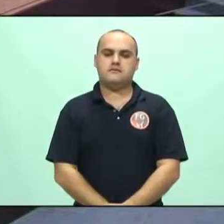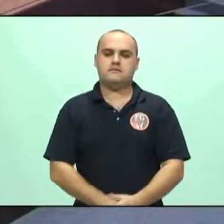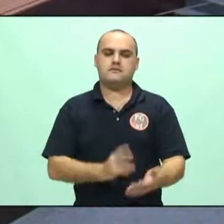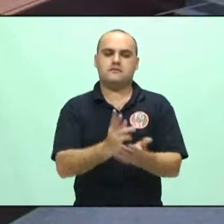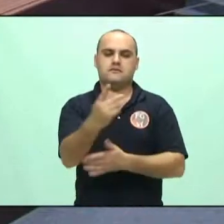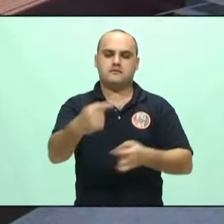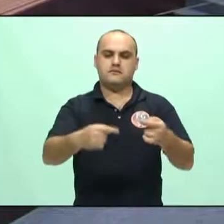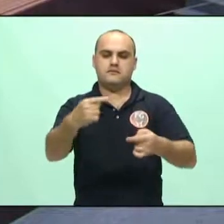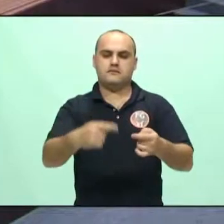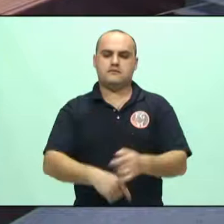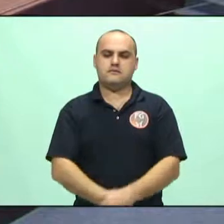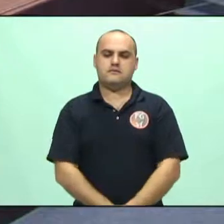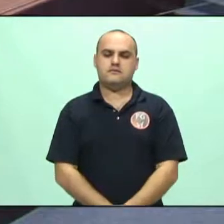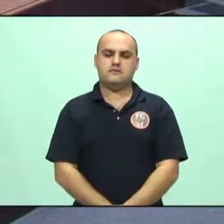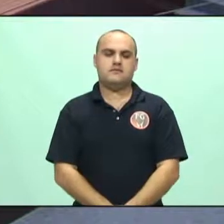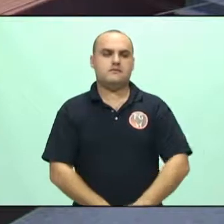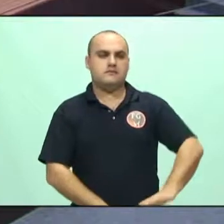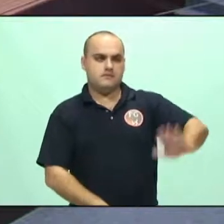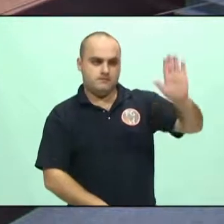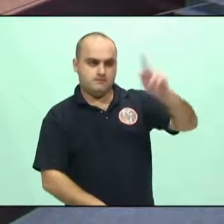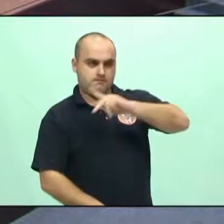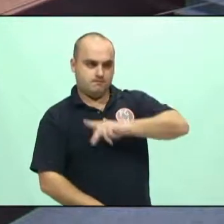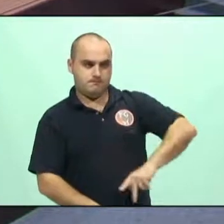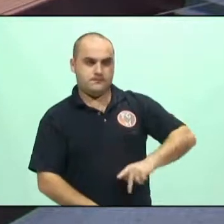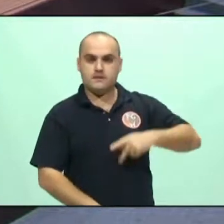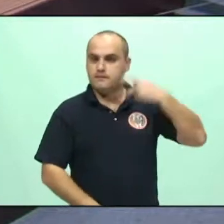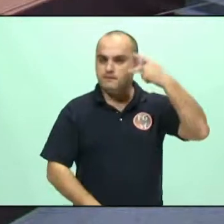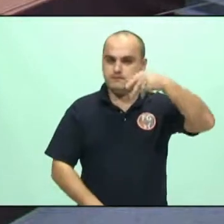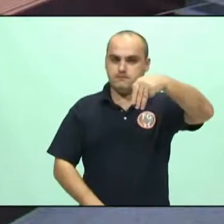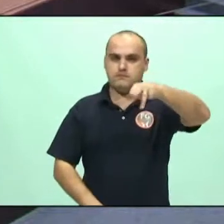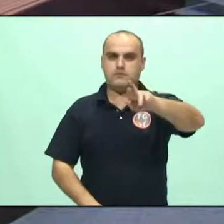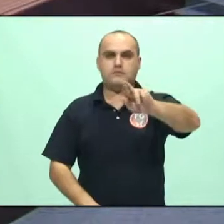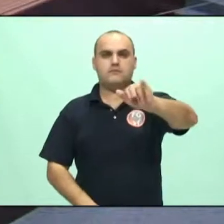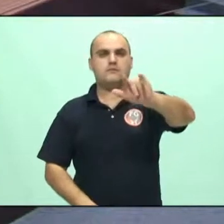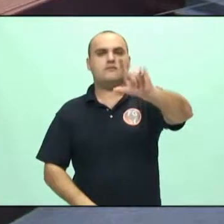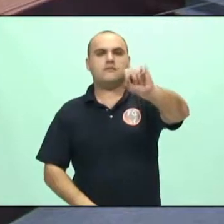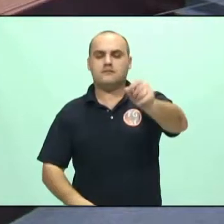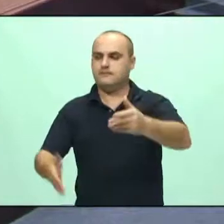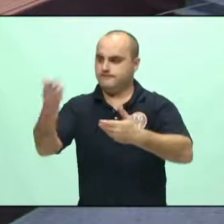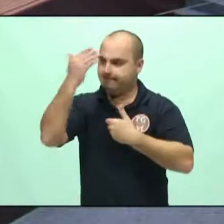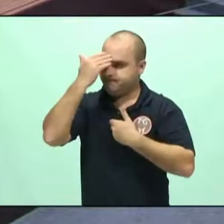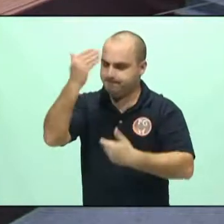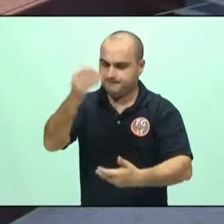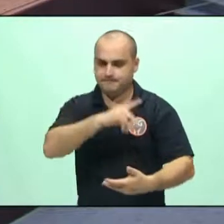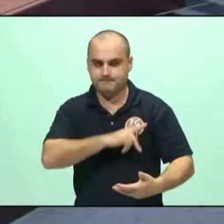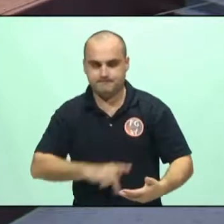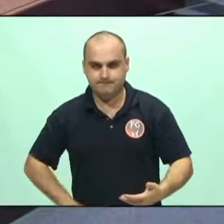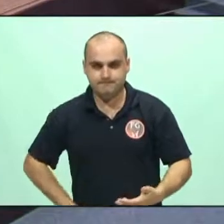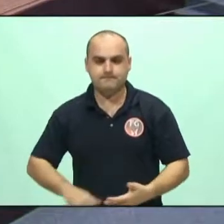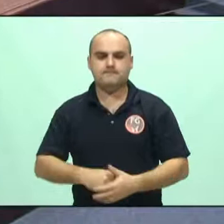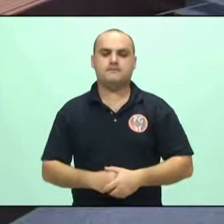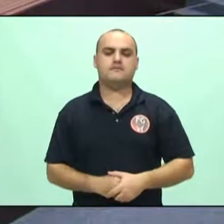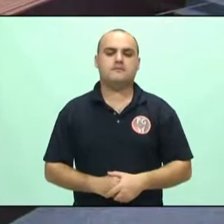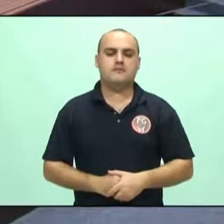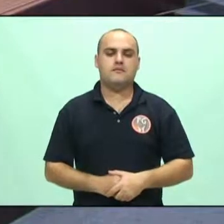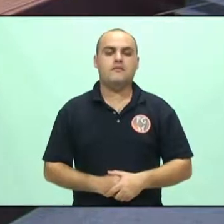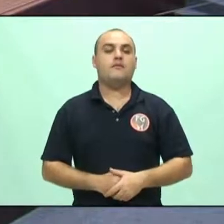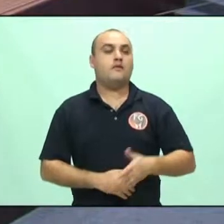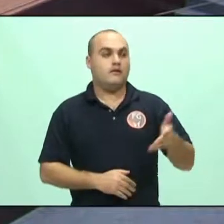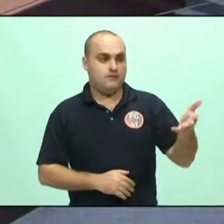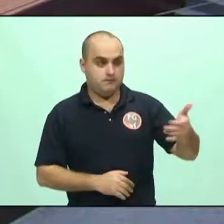continue discussão palavras do presidente a palavra do Murilo obrigado senhor presidente boa noite agora sim senhora